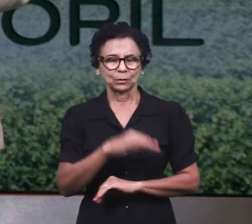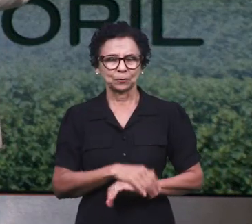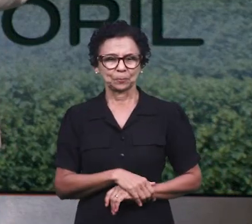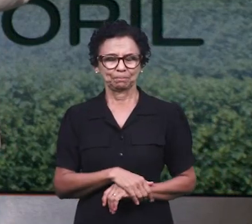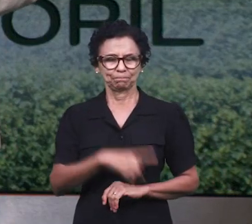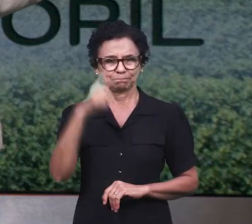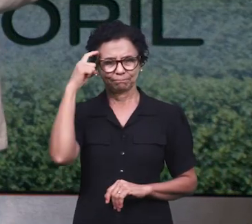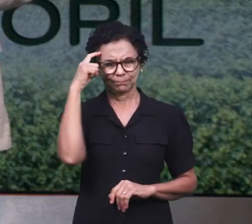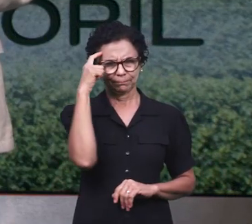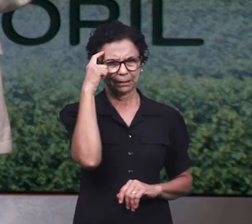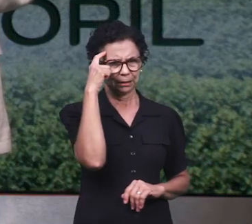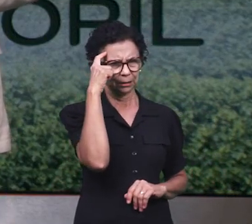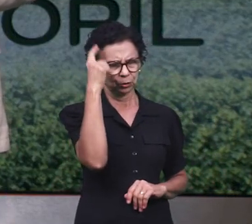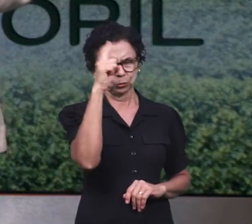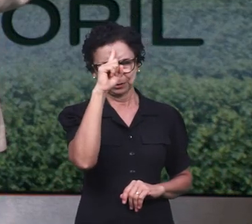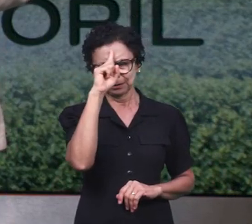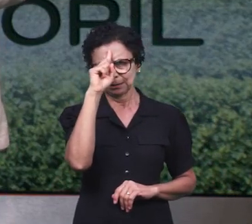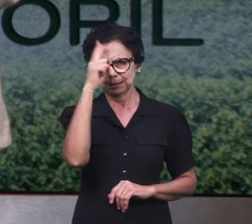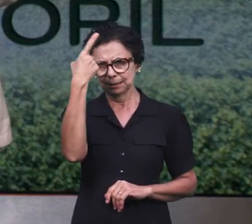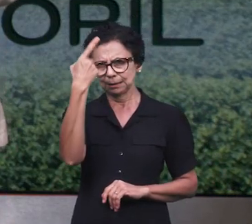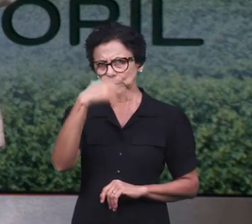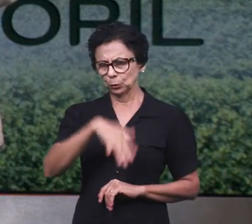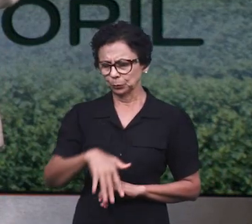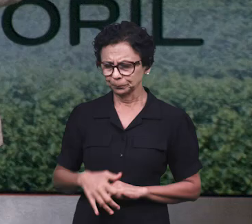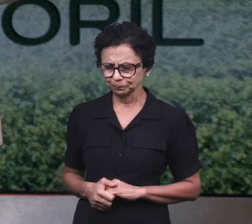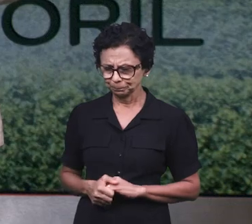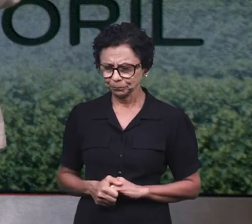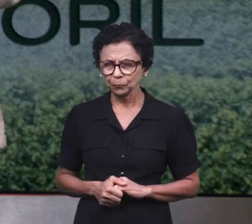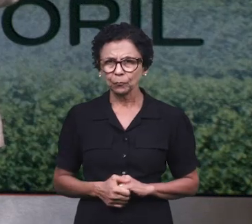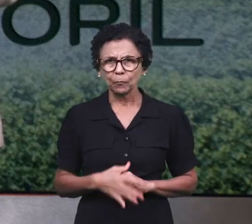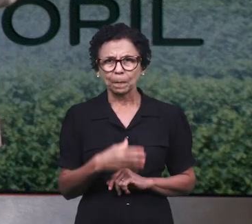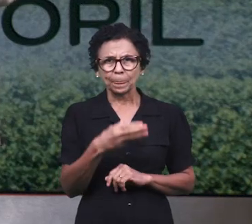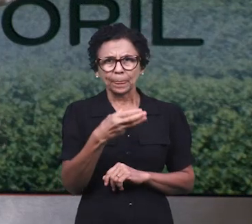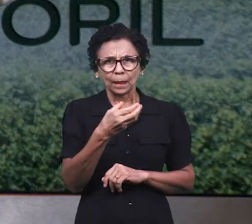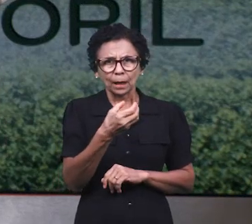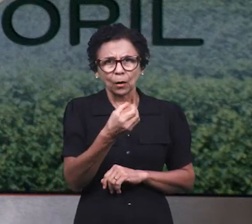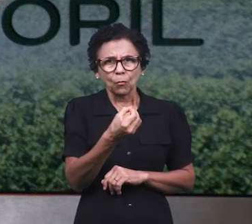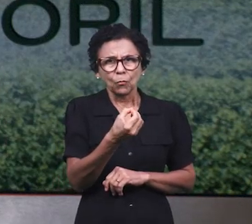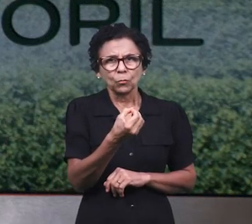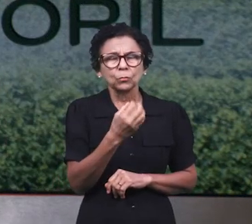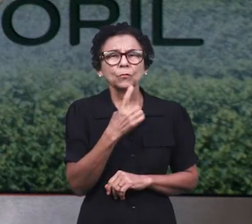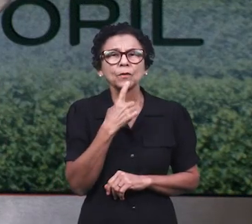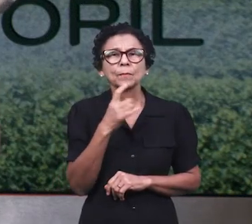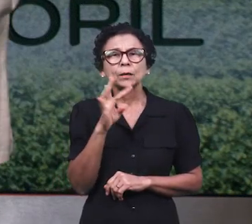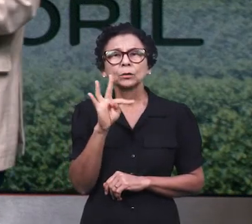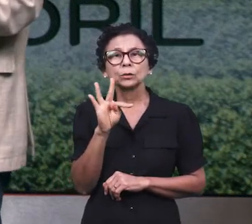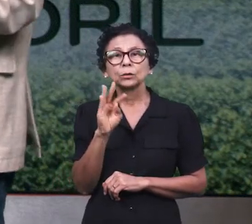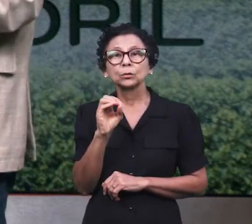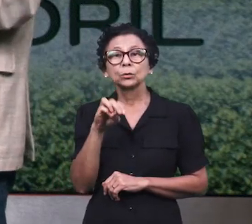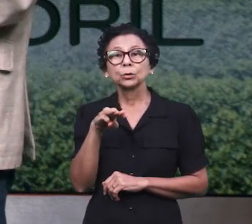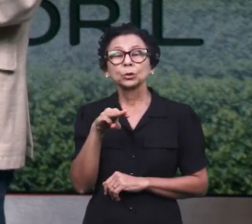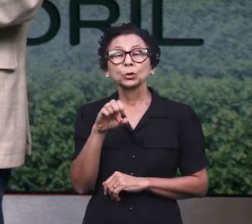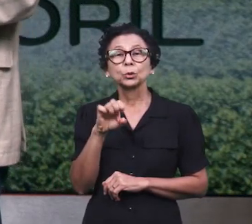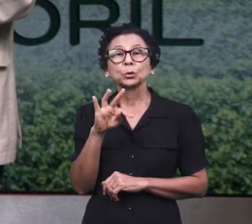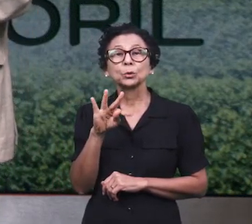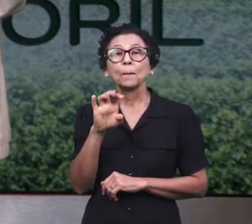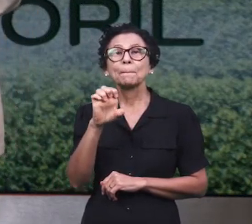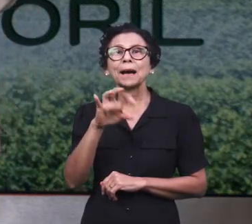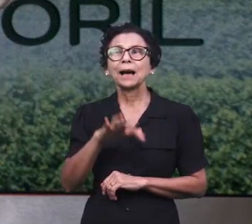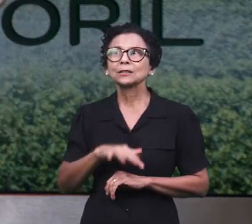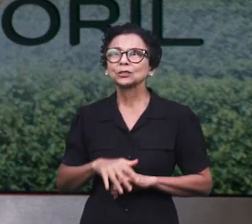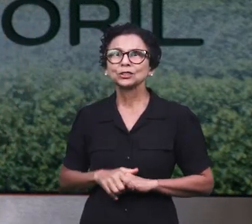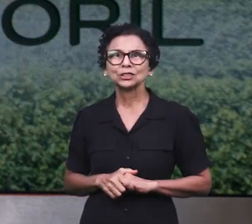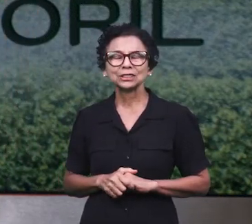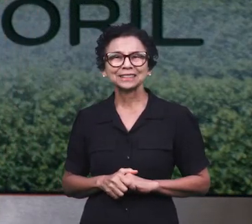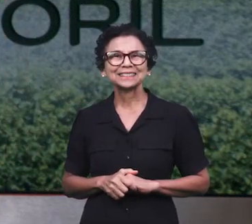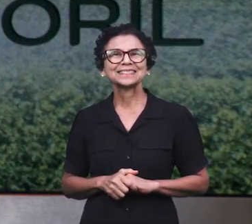uma plantação de tomate do tipo grape no terraço da casa de seus pais. Não é isso, Claudine? Isso mesmo,